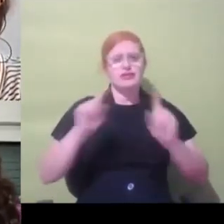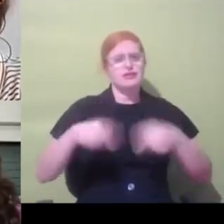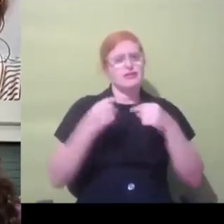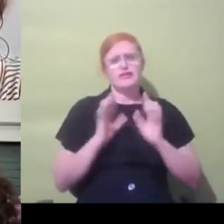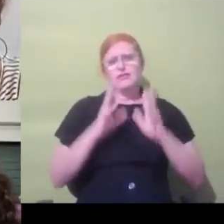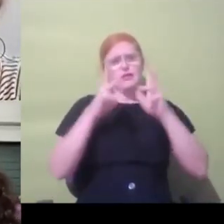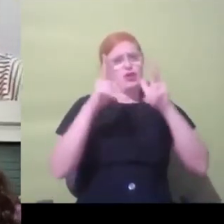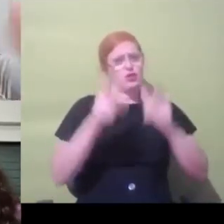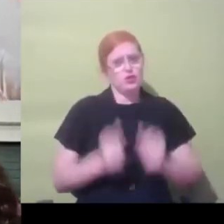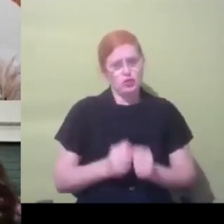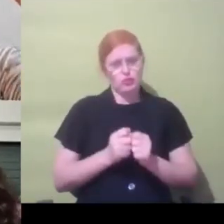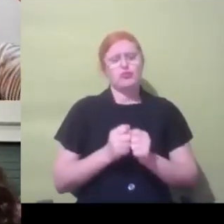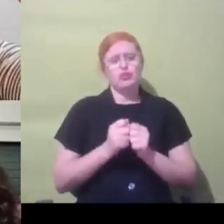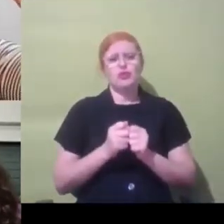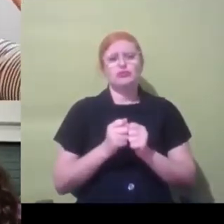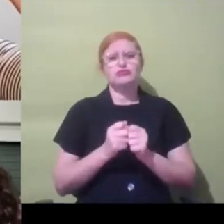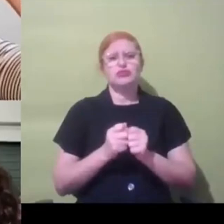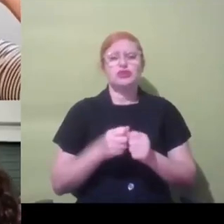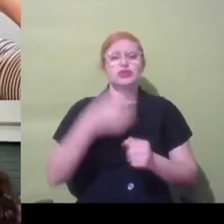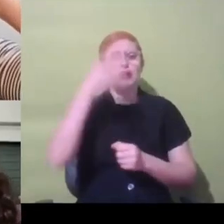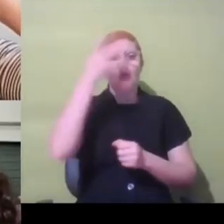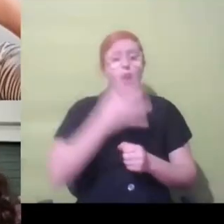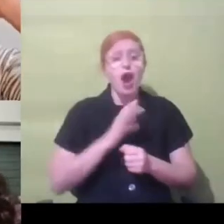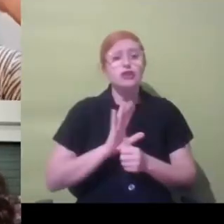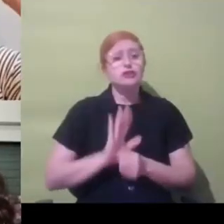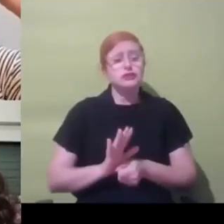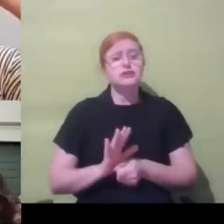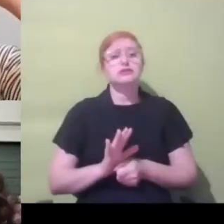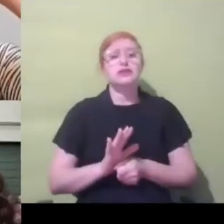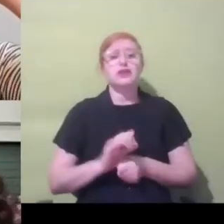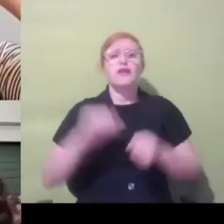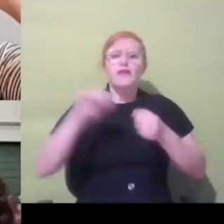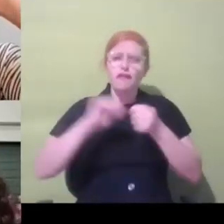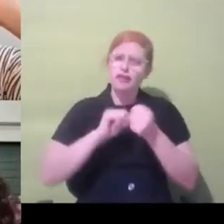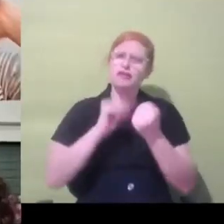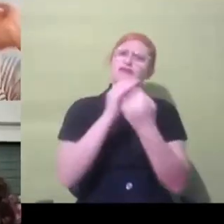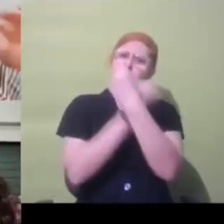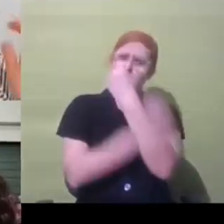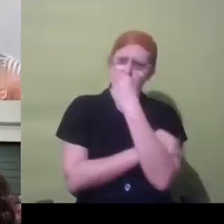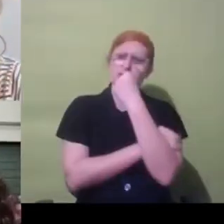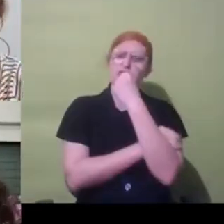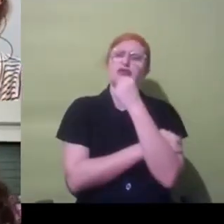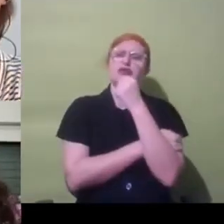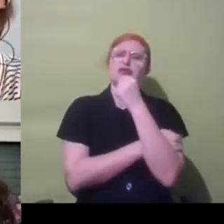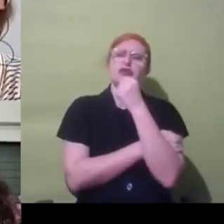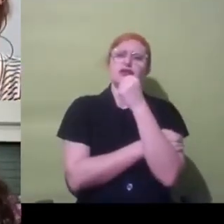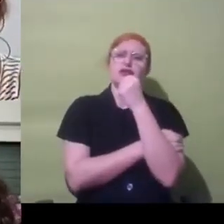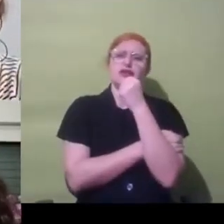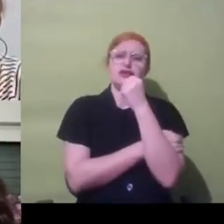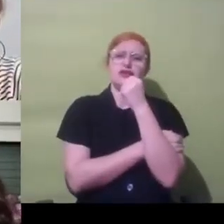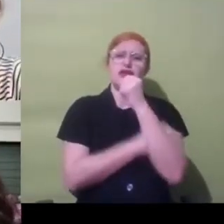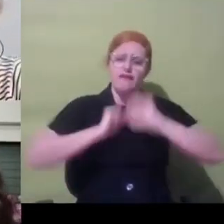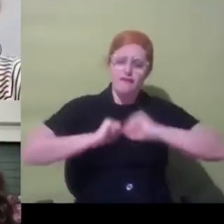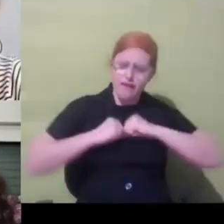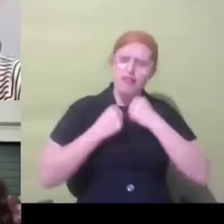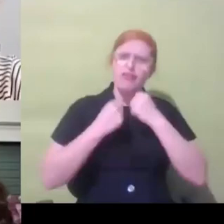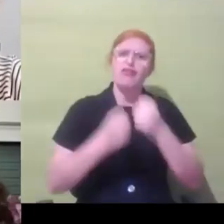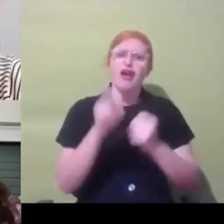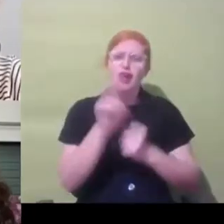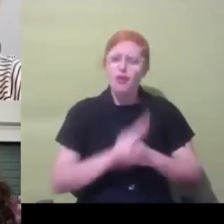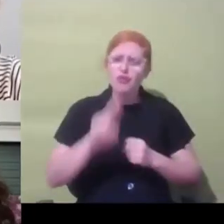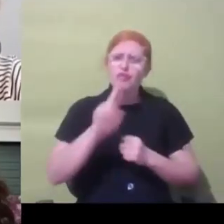nós todas e que a gente está construindo, e que eu acho que isso que é o fazer feminista, né? Se ousar também,